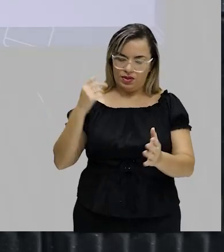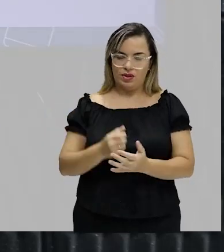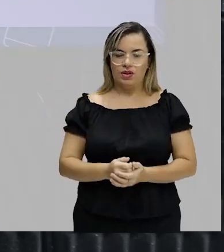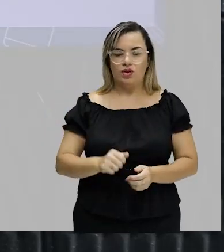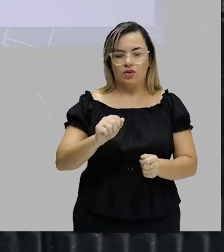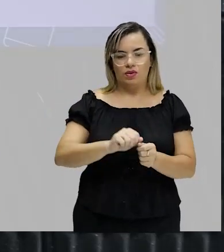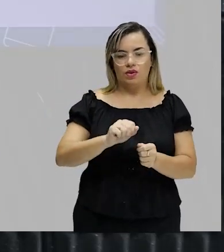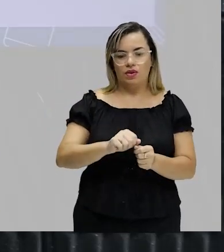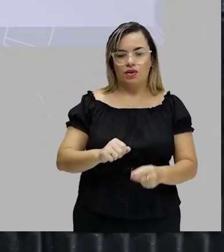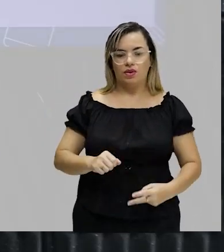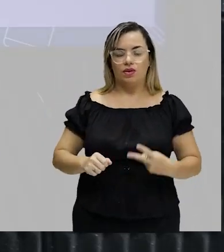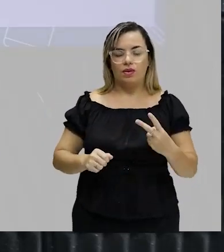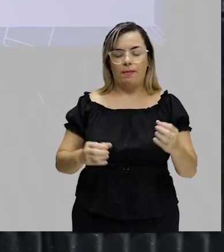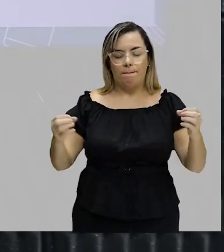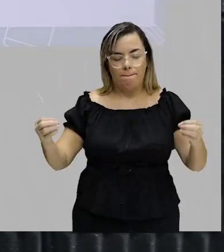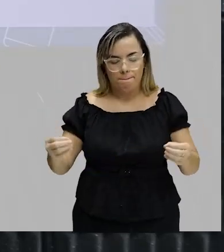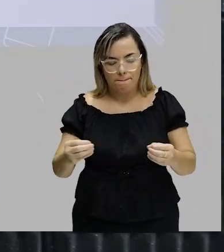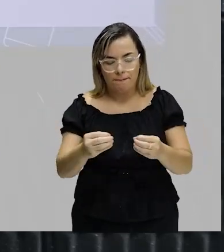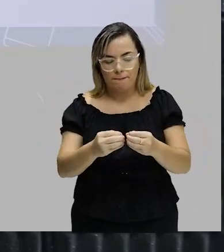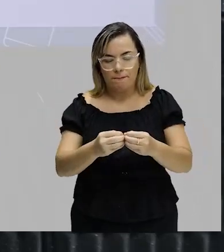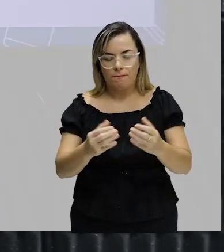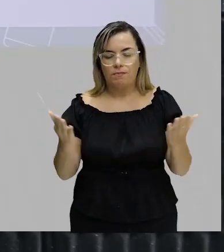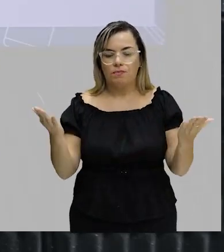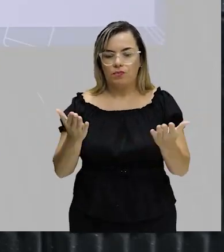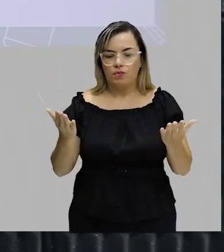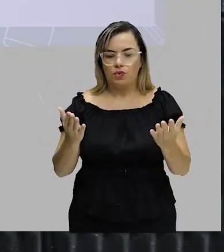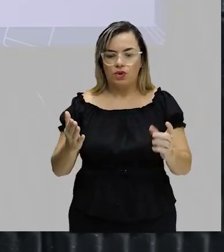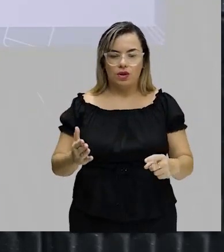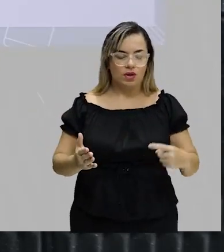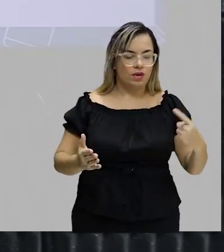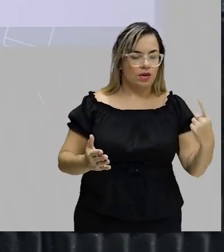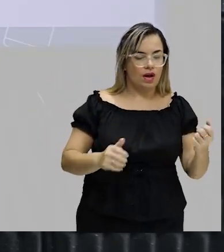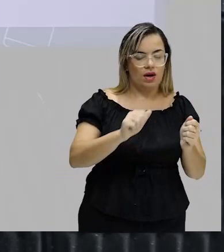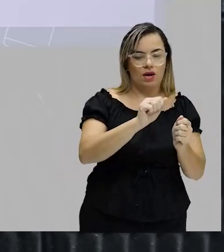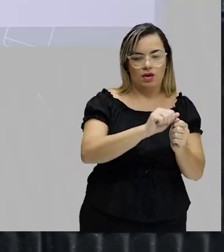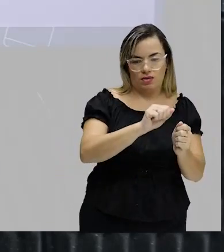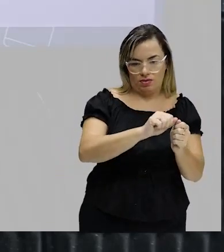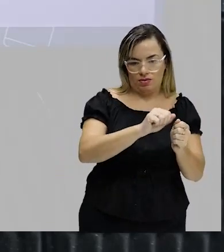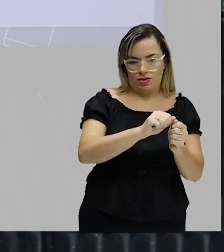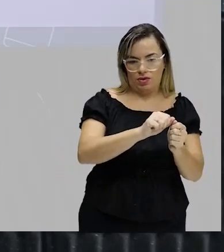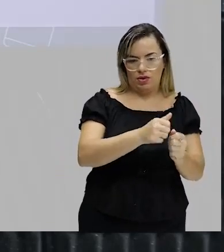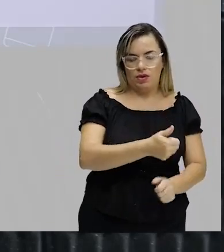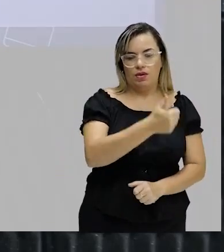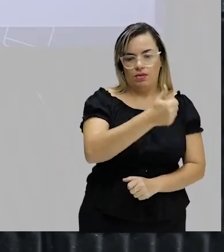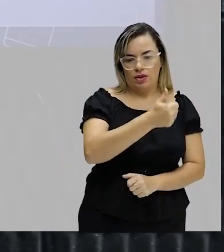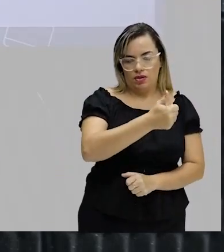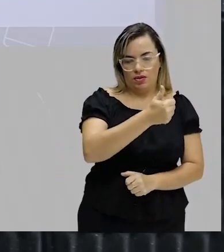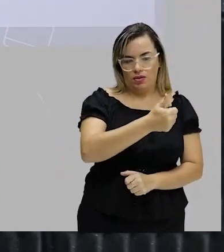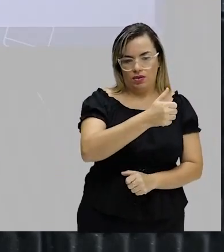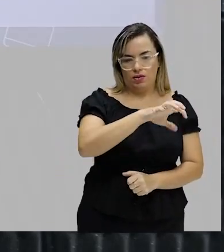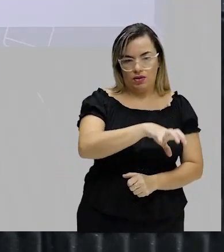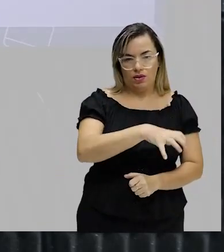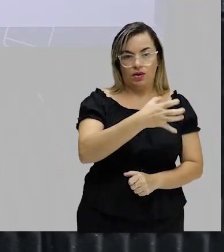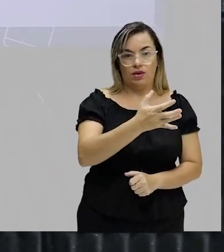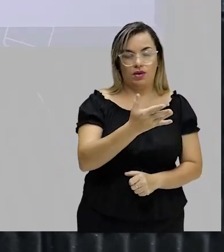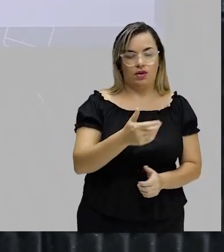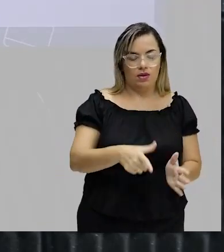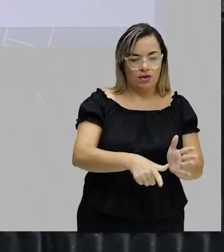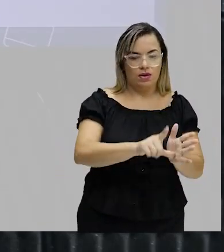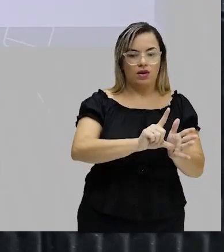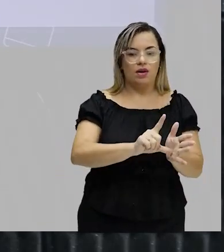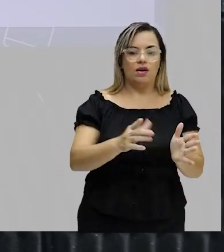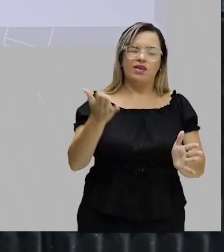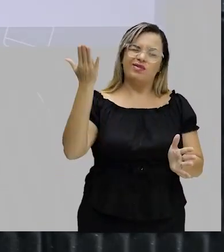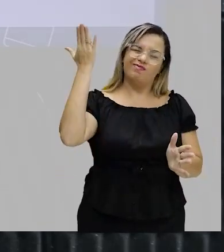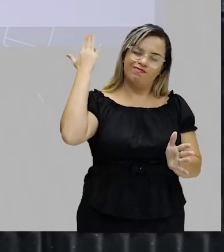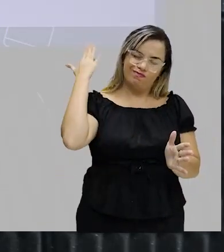mais recente, a ação que está mais perto do presente. E a ação 1 é a que está primeiro, quer dizer, é a que aconteceu